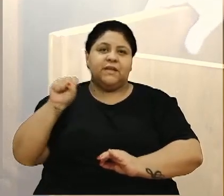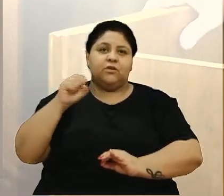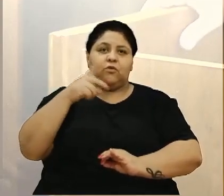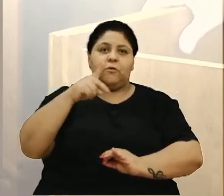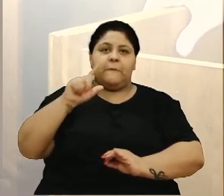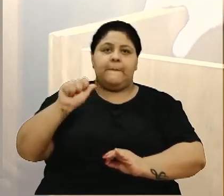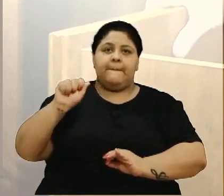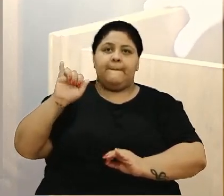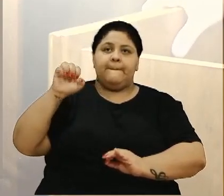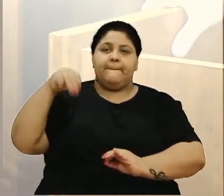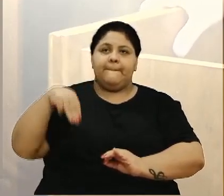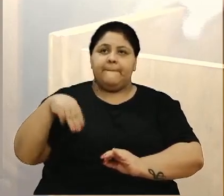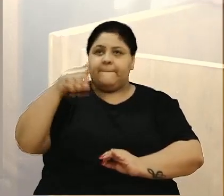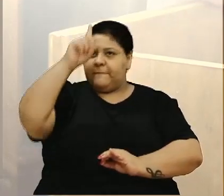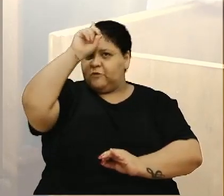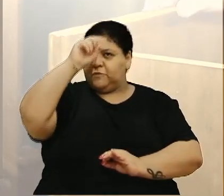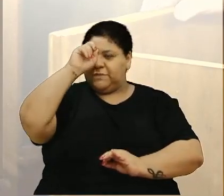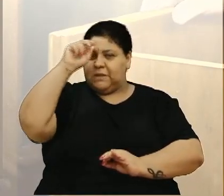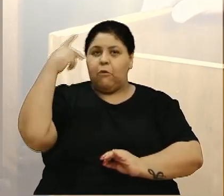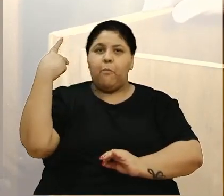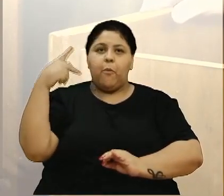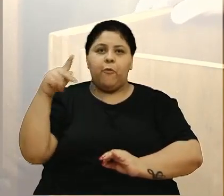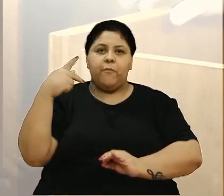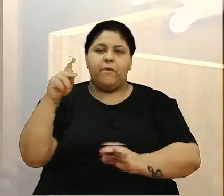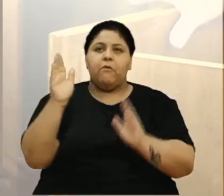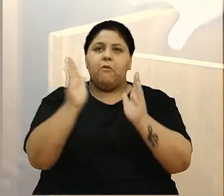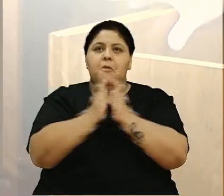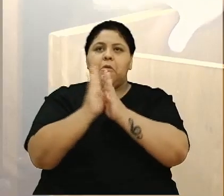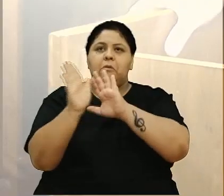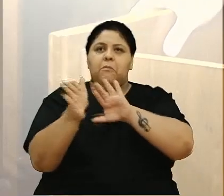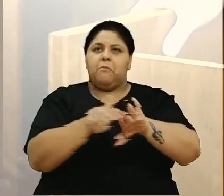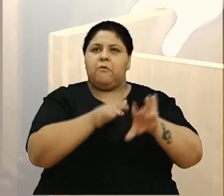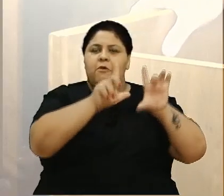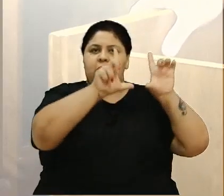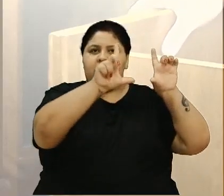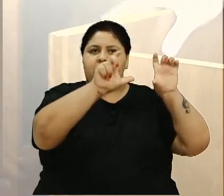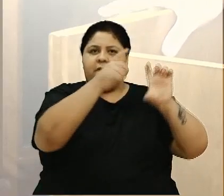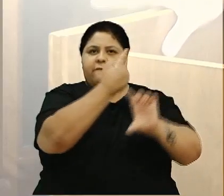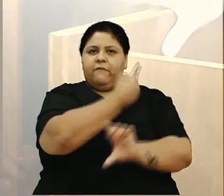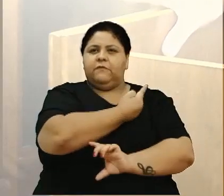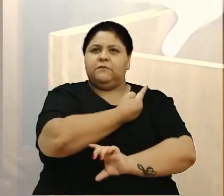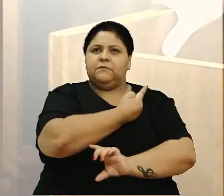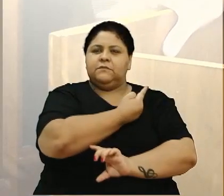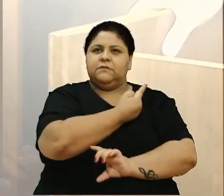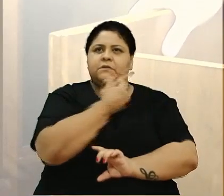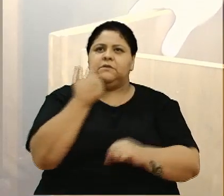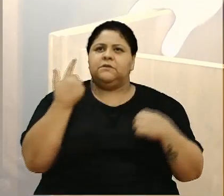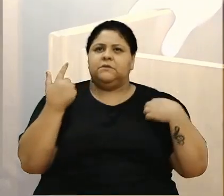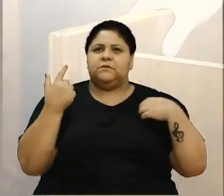no Hospital Pompeia. Por favor, passa a foto. Um valor...